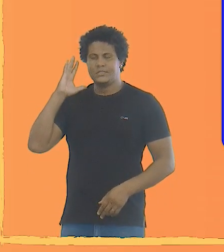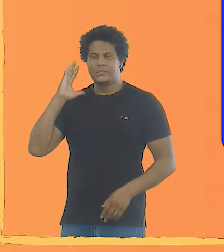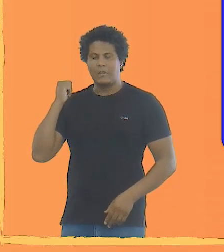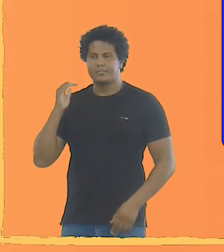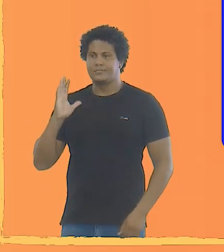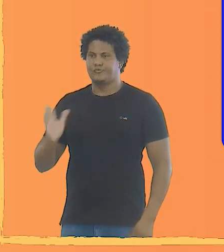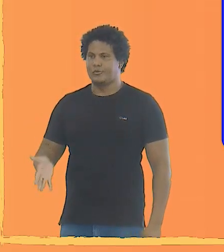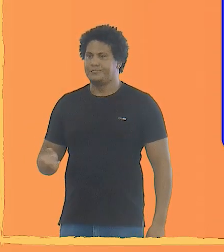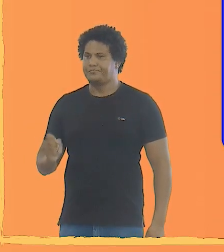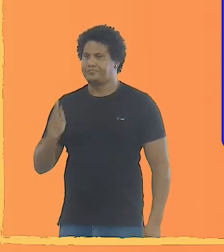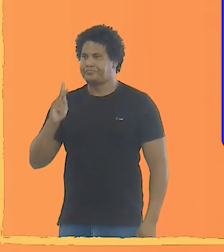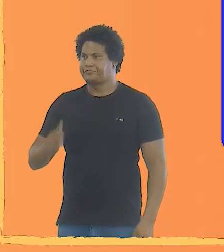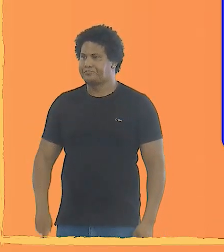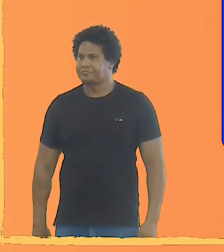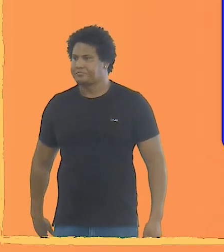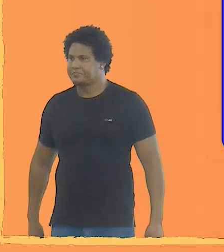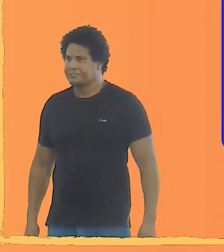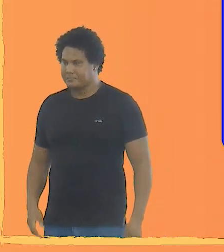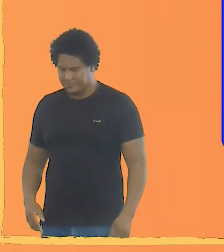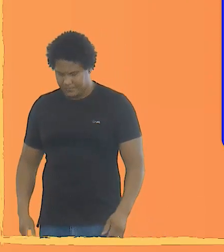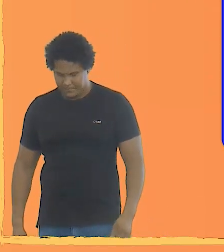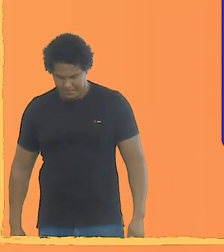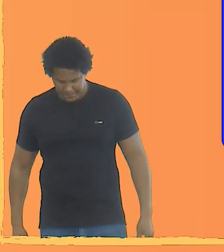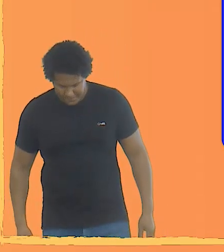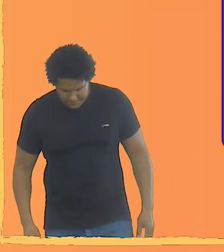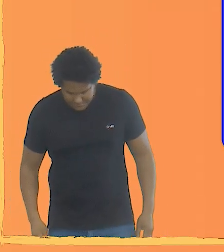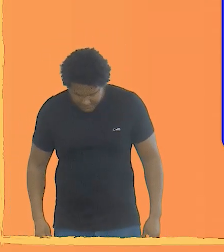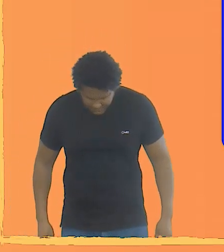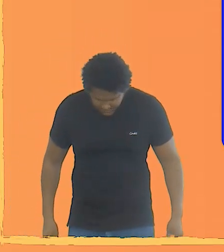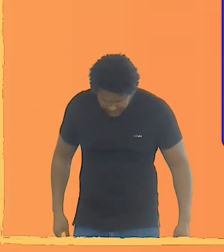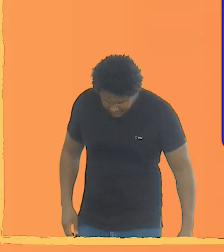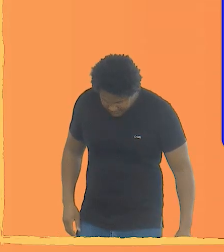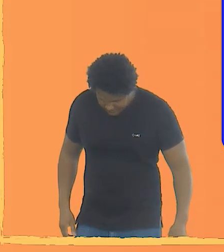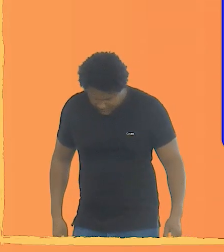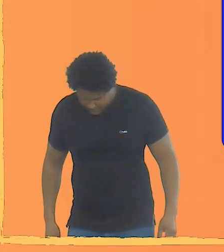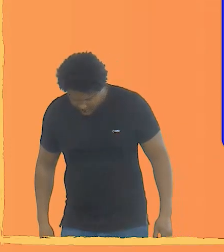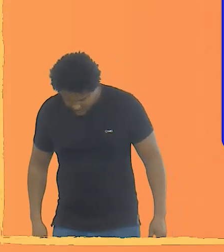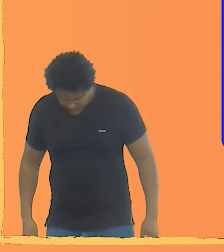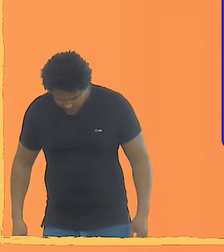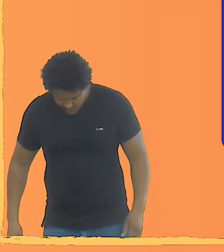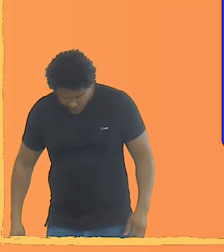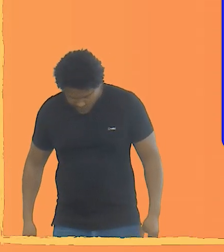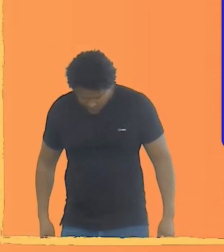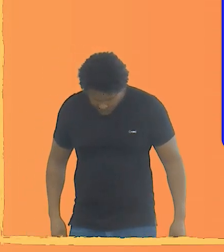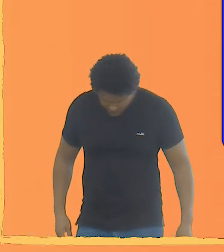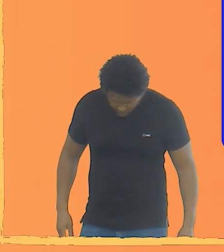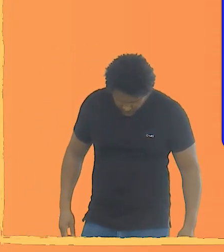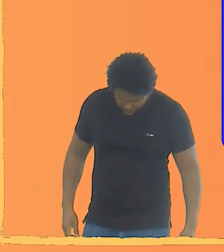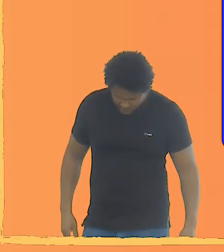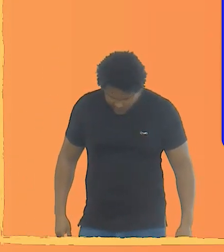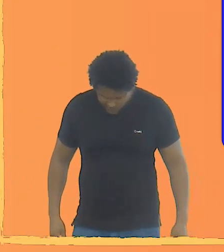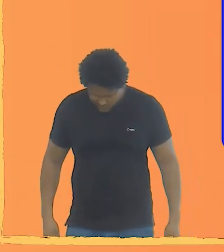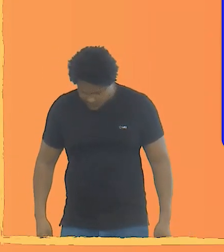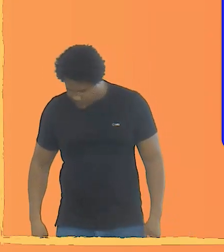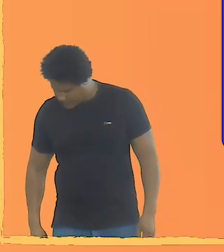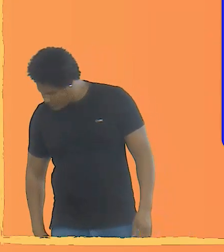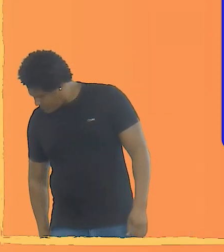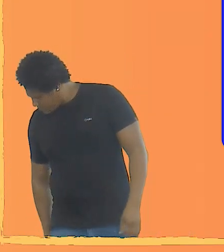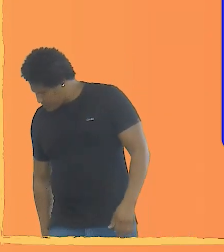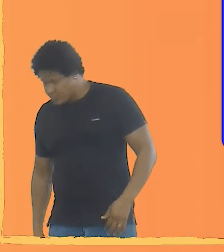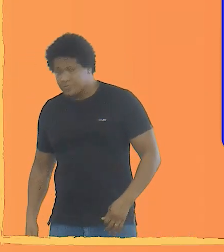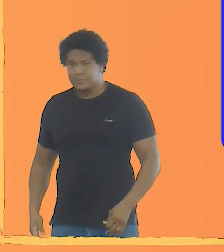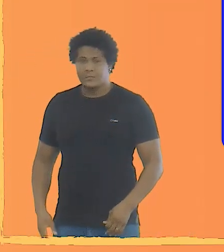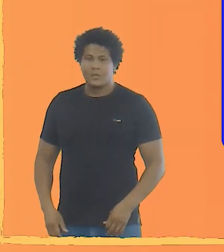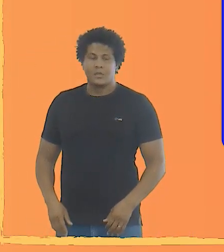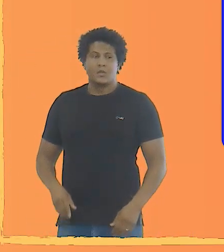essa? Bora mais. Galerinha, vamos agora para a nossa segunda questão. Segunda questão, também uma questão da